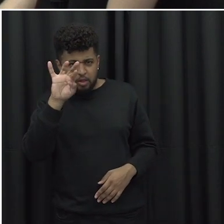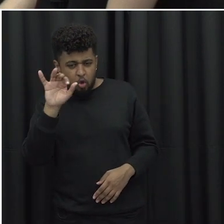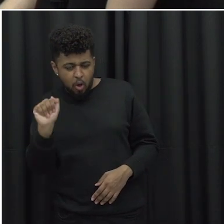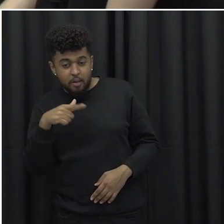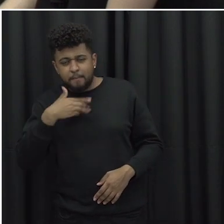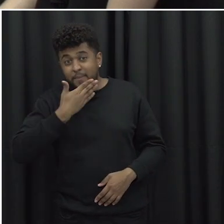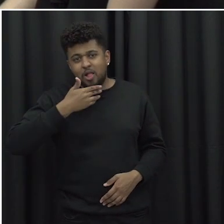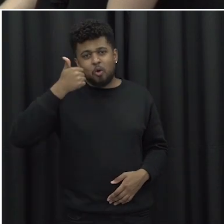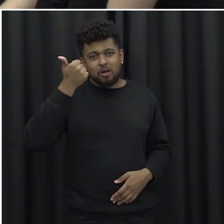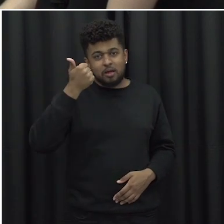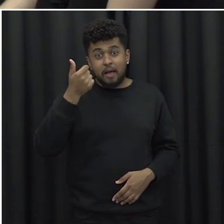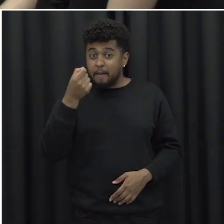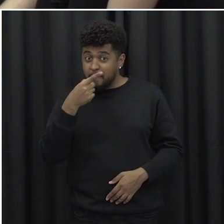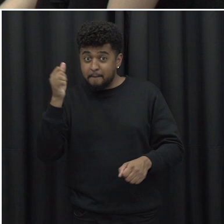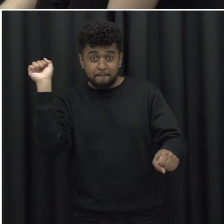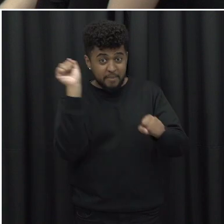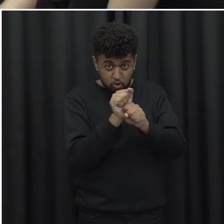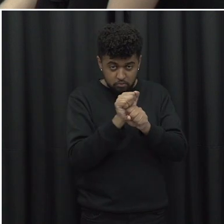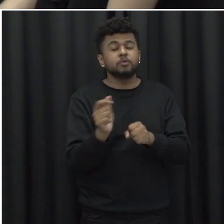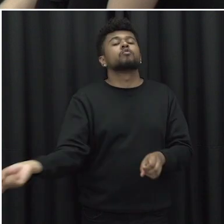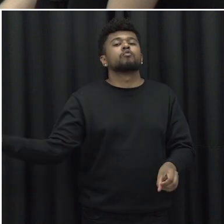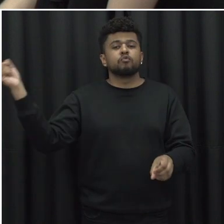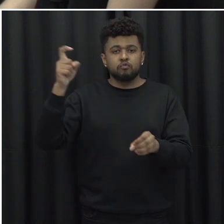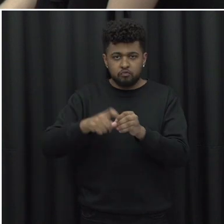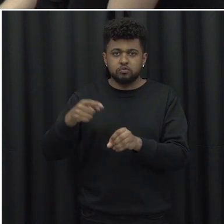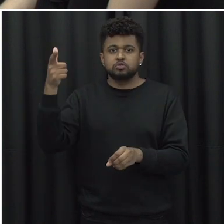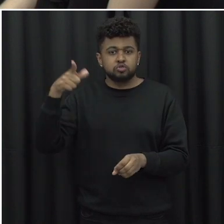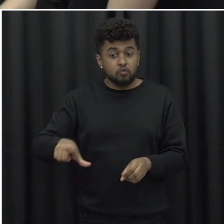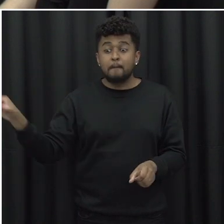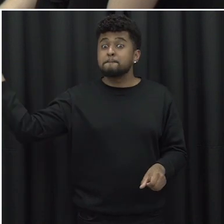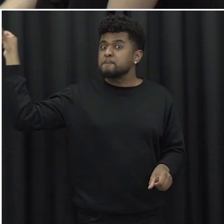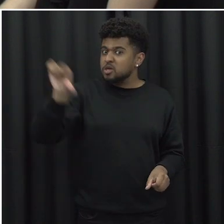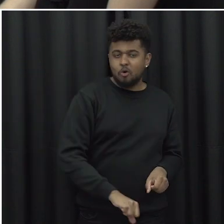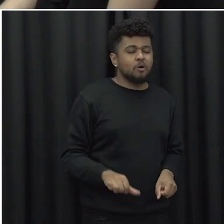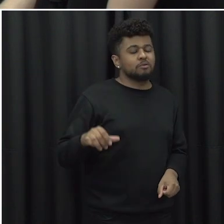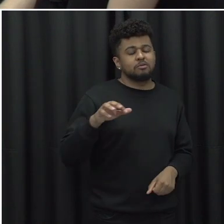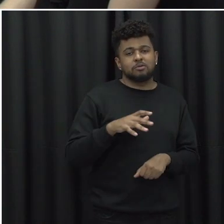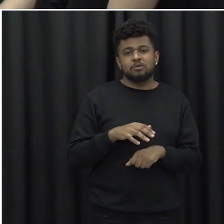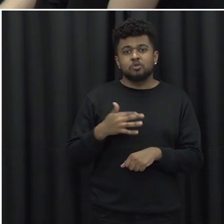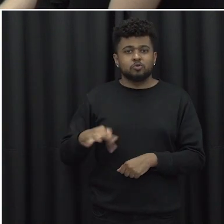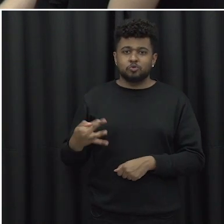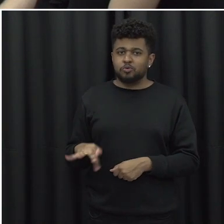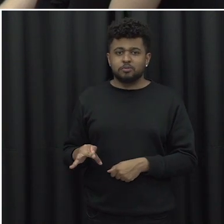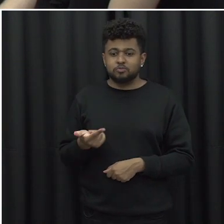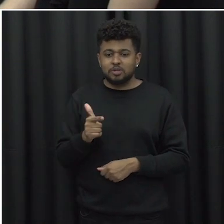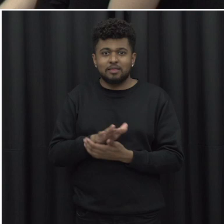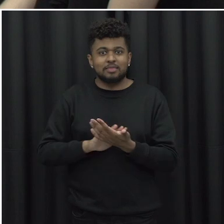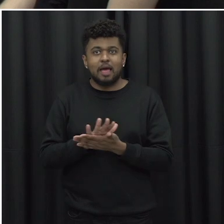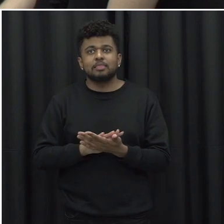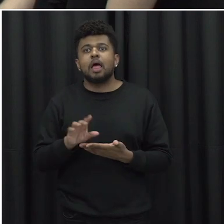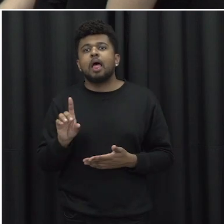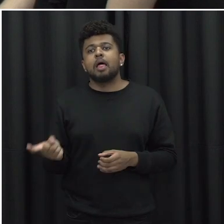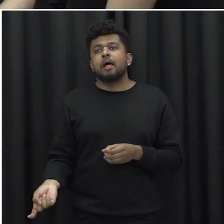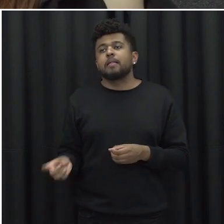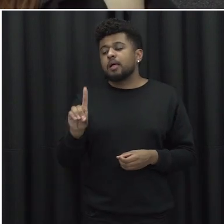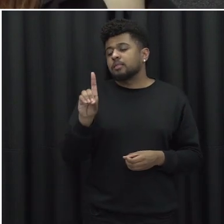inflamatória, tudo. Então, ele acaba tendo uma melhora disso. Ele tirou a medicação, ele vai voltar a ter os sintomas de piora da dor, mas ele não vai ter nenhum